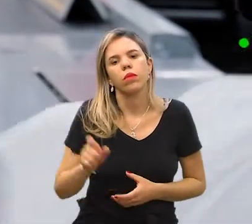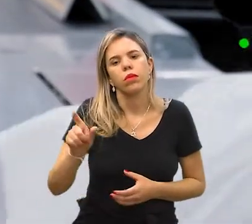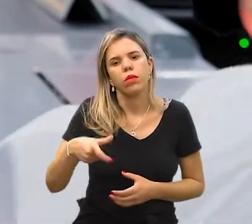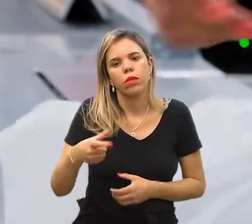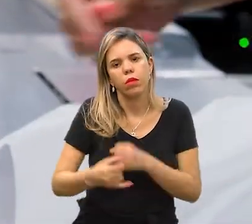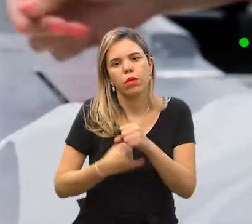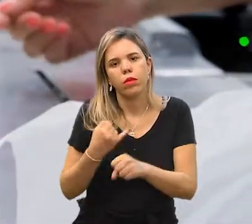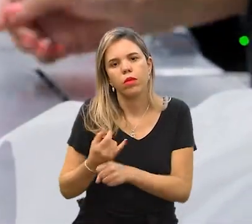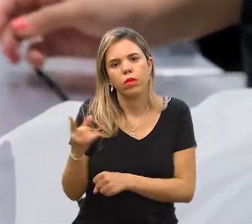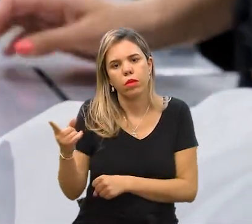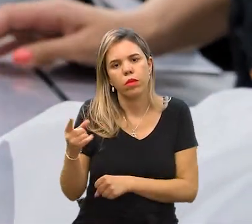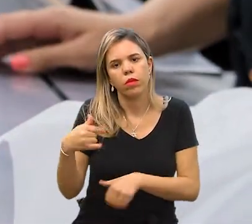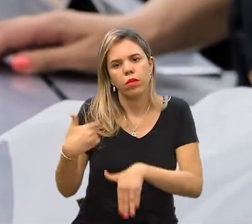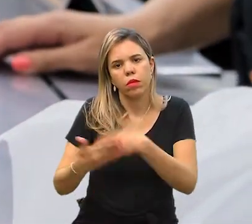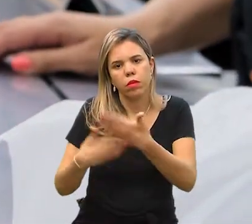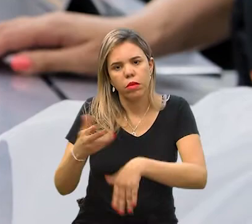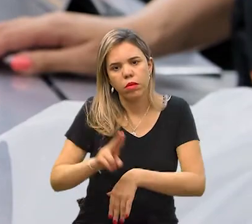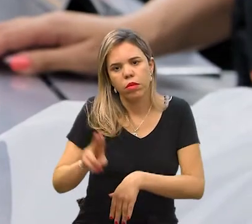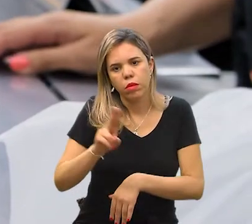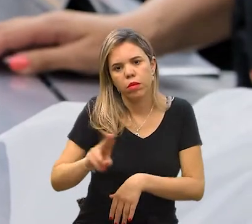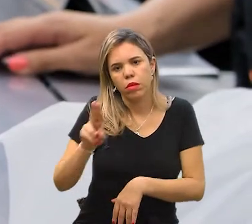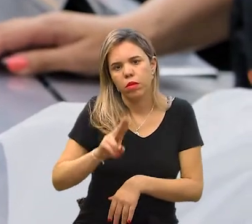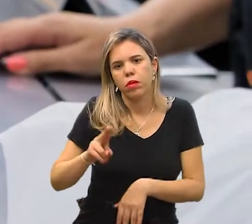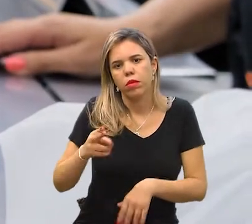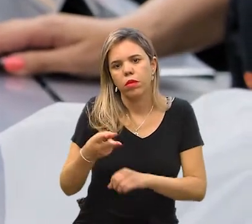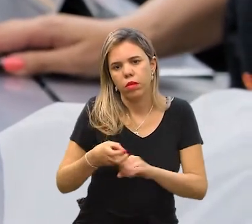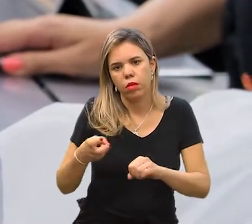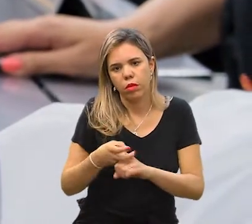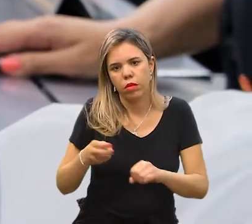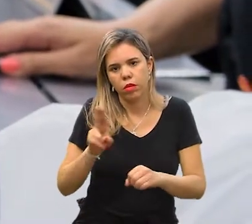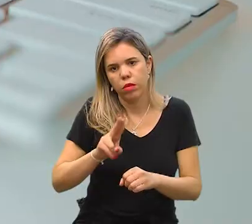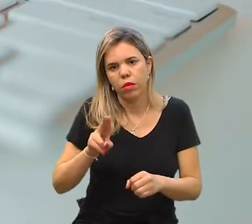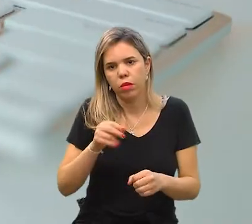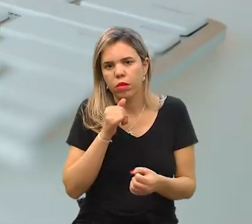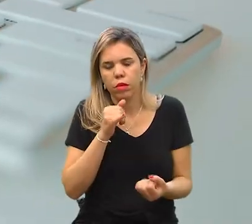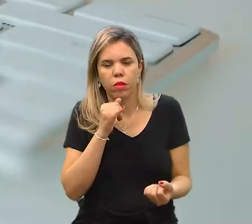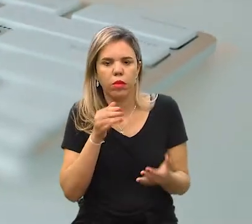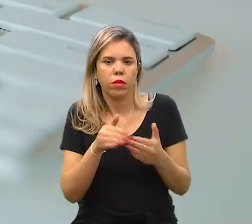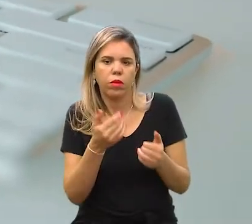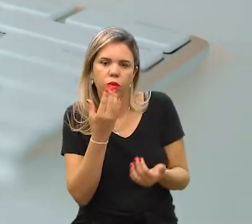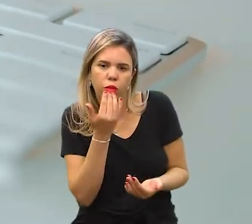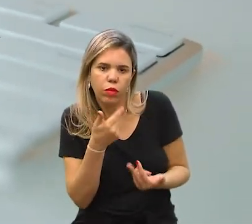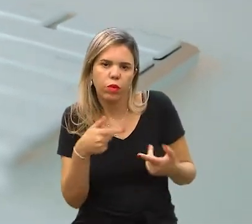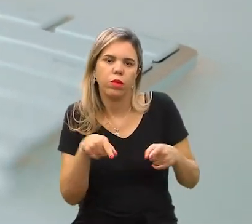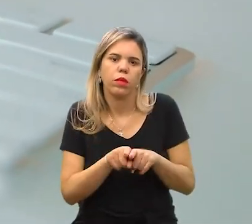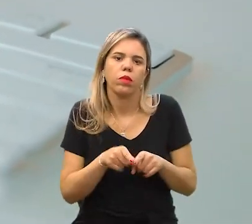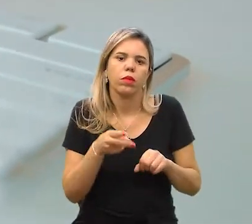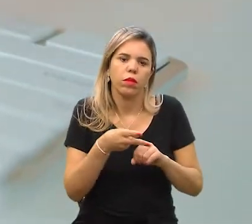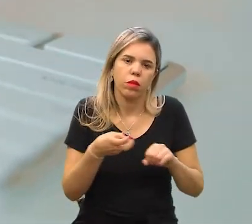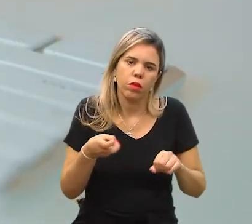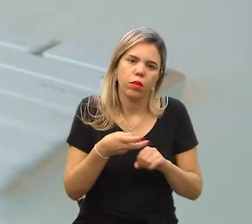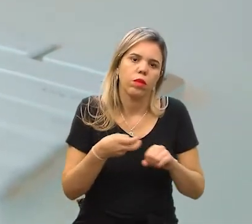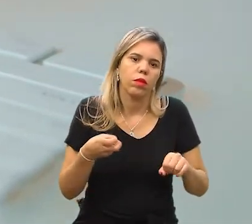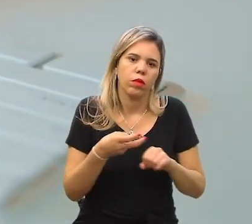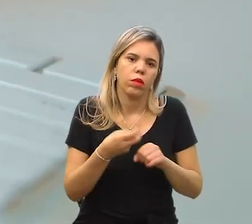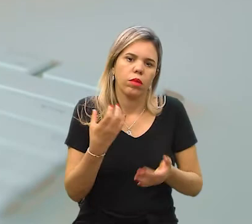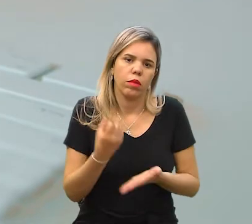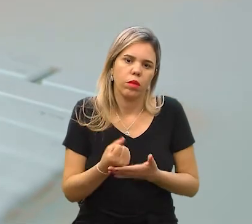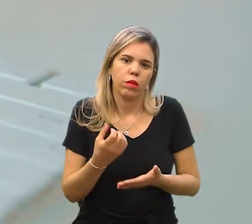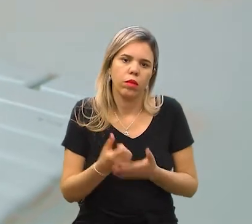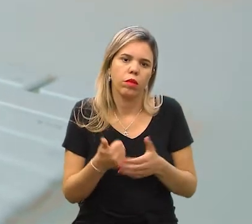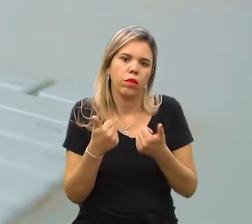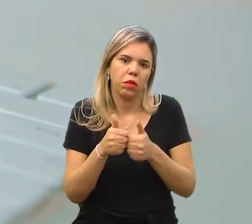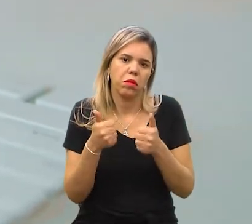cartão virtual recorrente para utilizar geralmente naquele aplicativo para pedir comida ou naquele aplicativo para você pedir